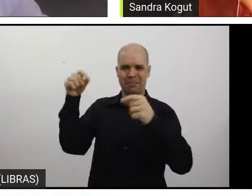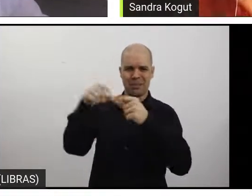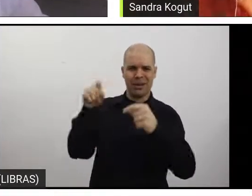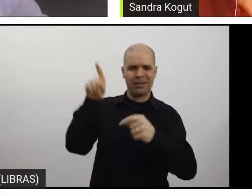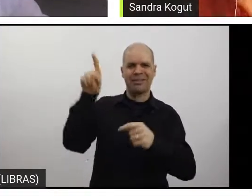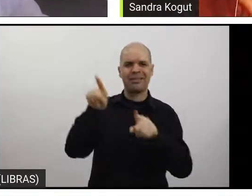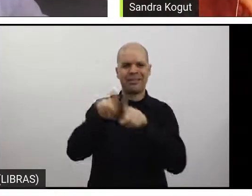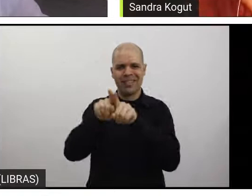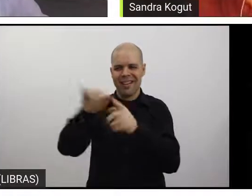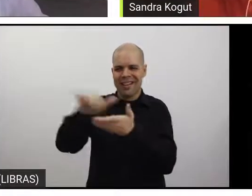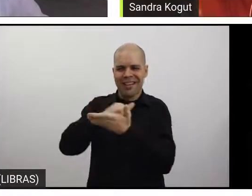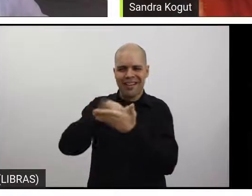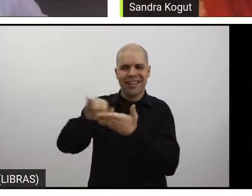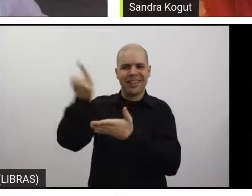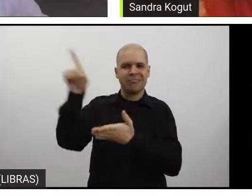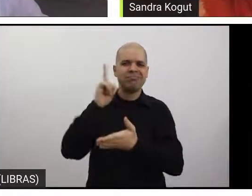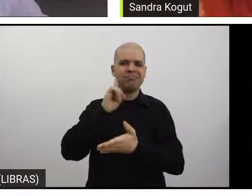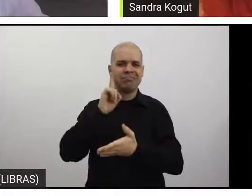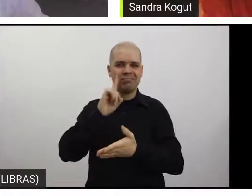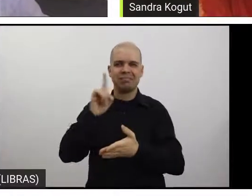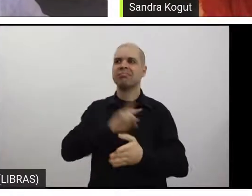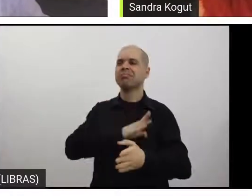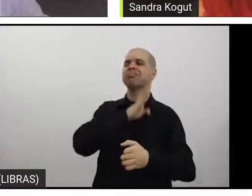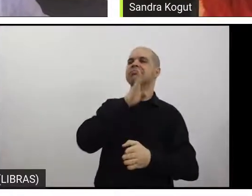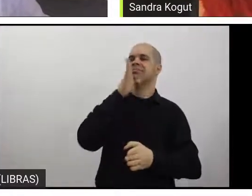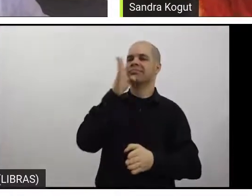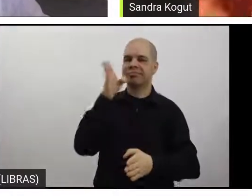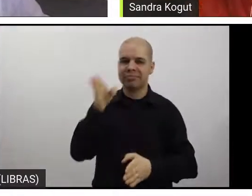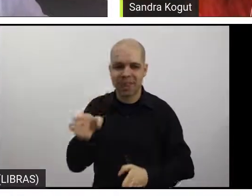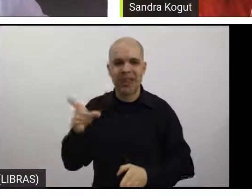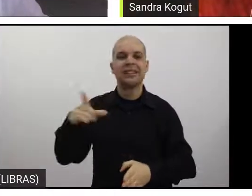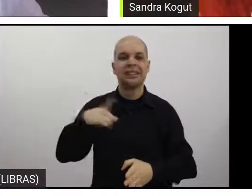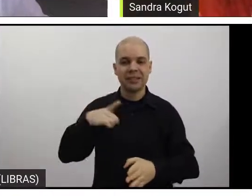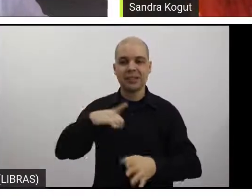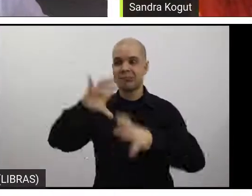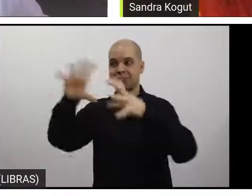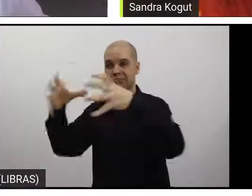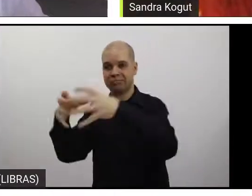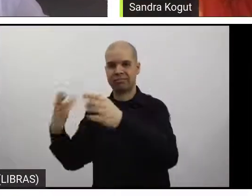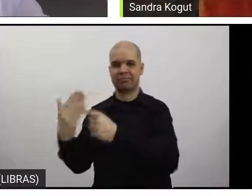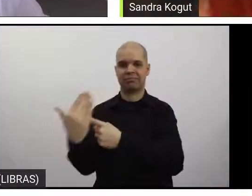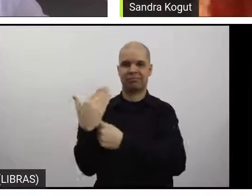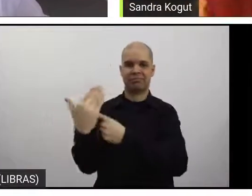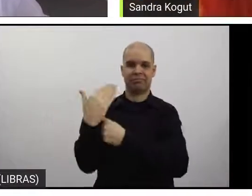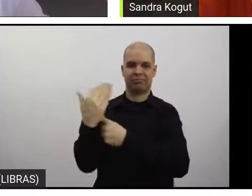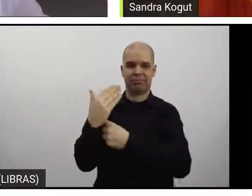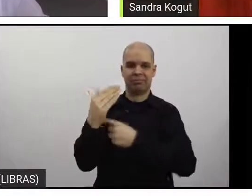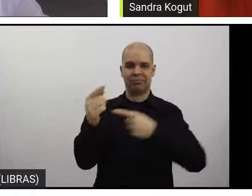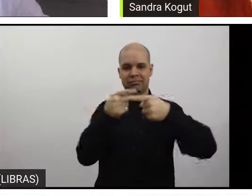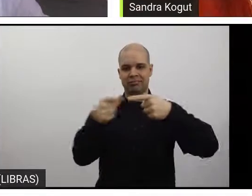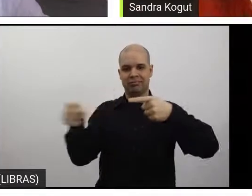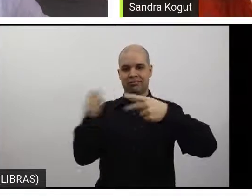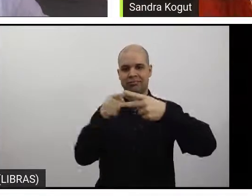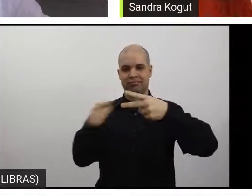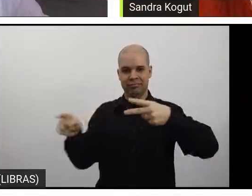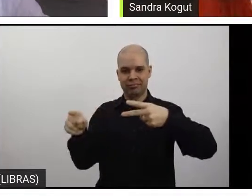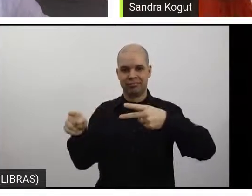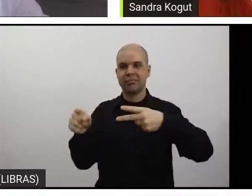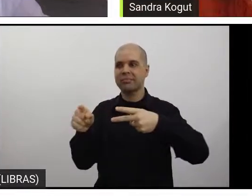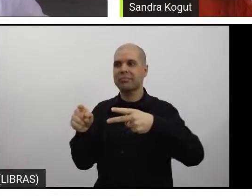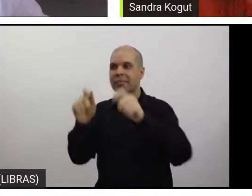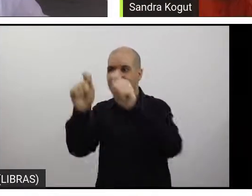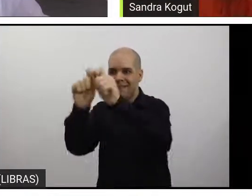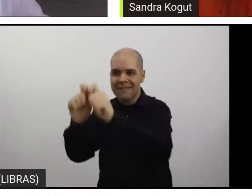Em cada lugar que eu chegava, tinha uma equipe local, eu passava 2 semanas botando a cabine em